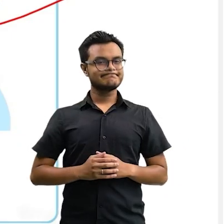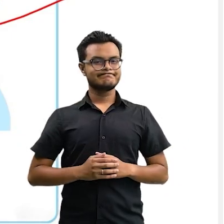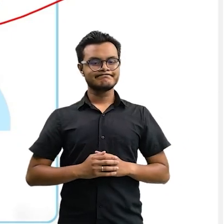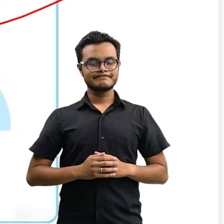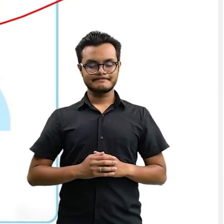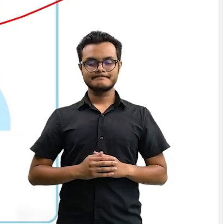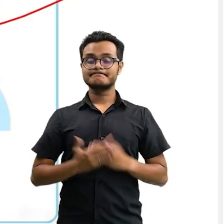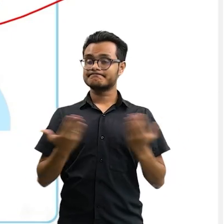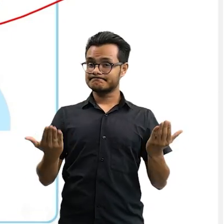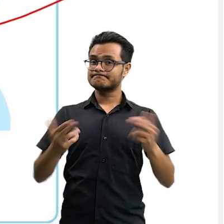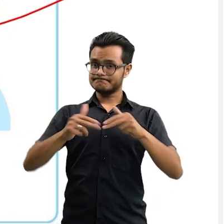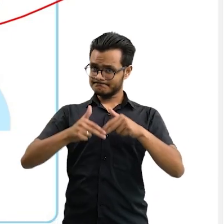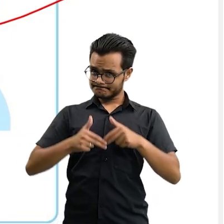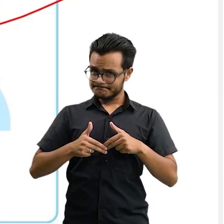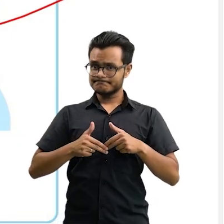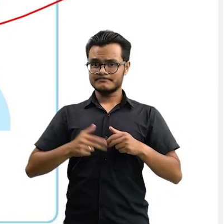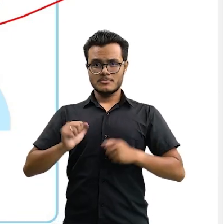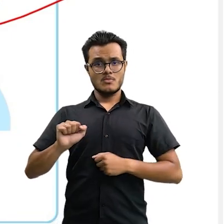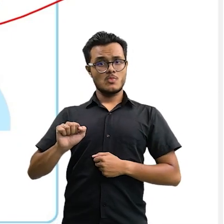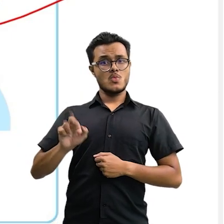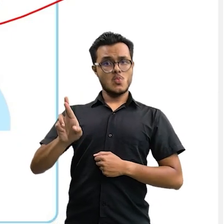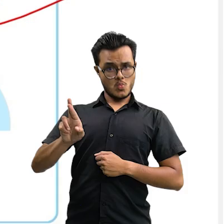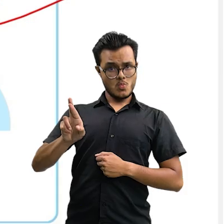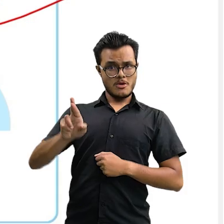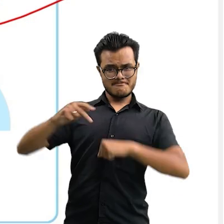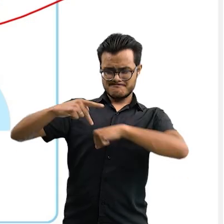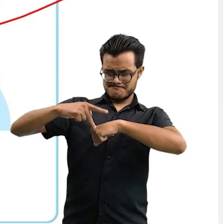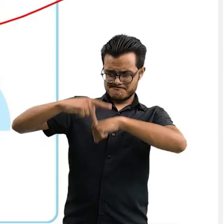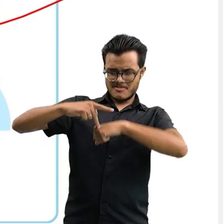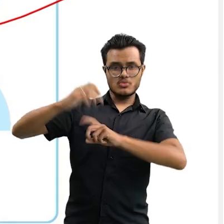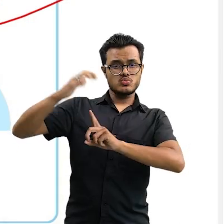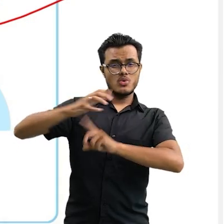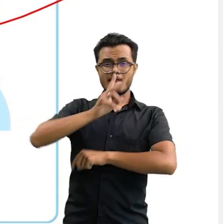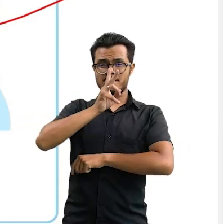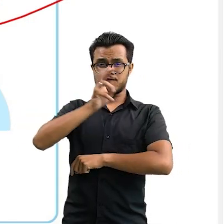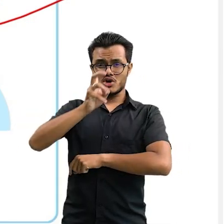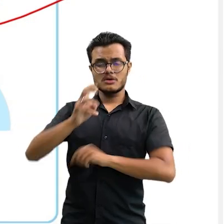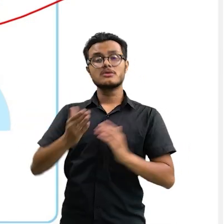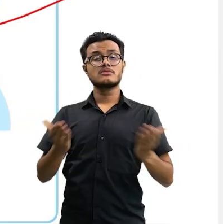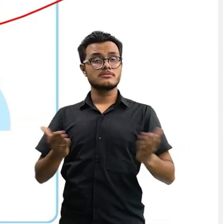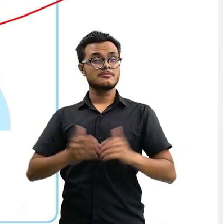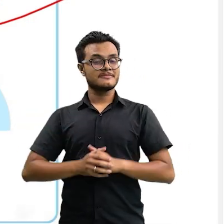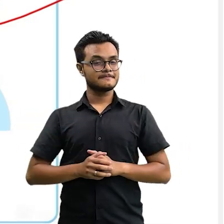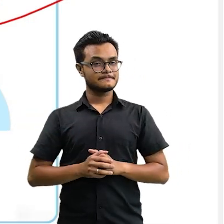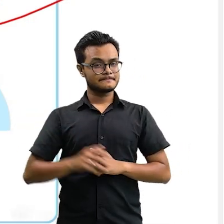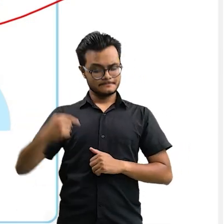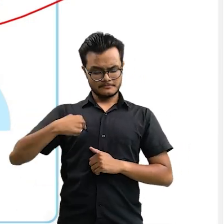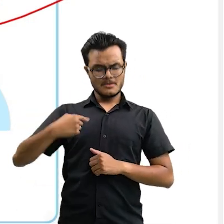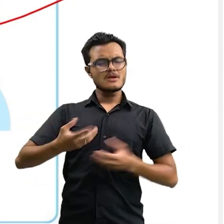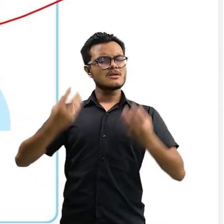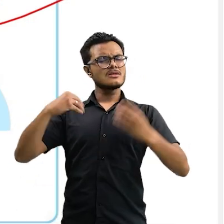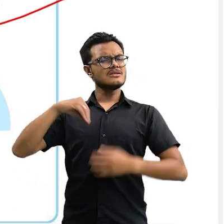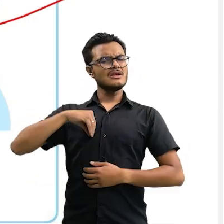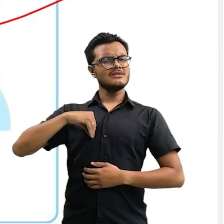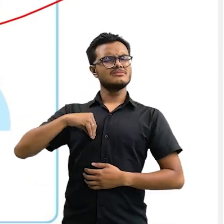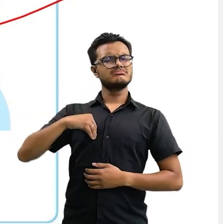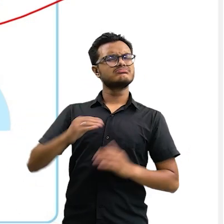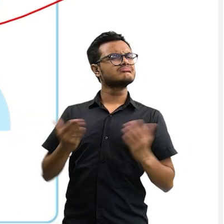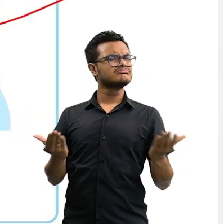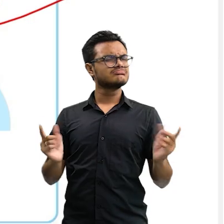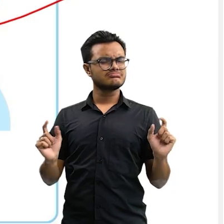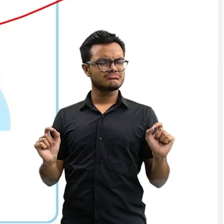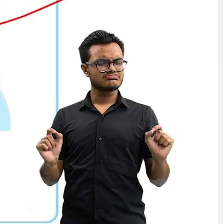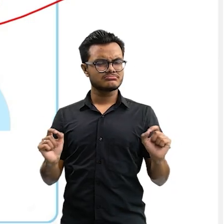E todo esse ar que está em alta pressão dentro do pulmão quer fazer o quê, gente?